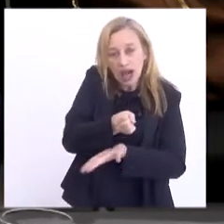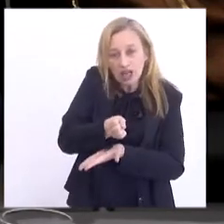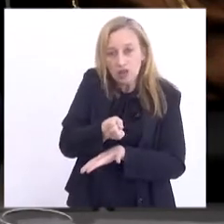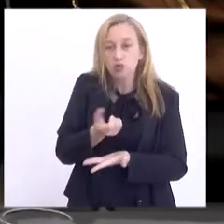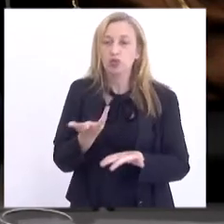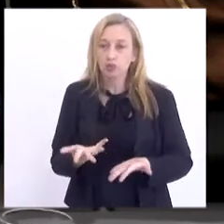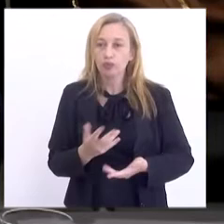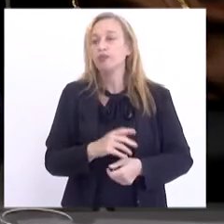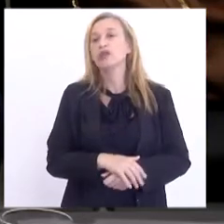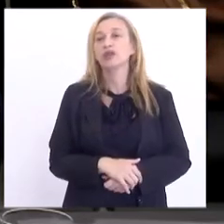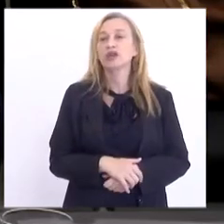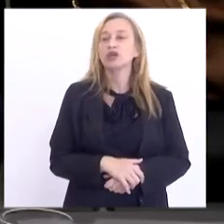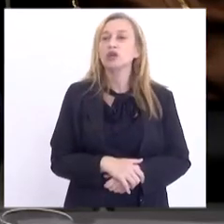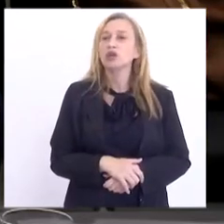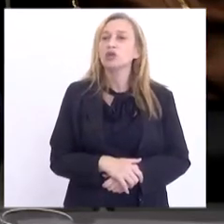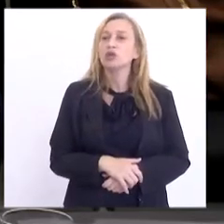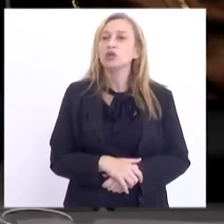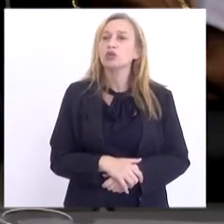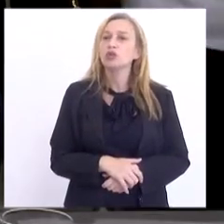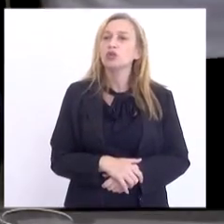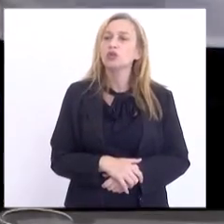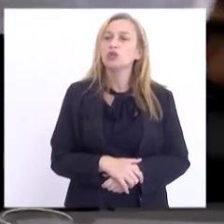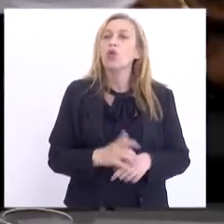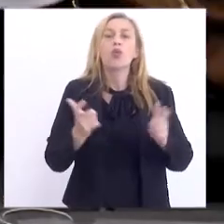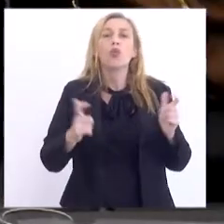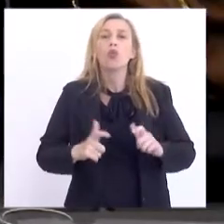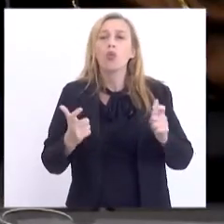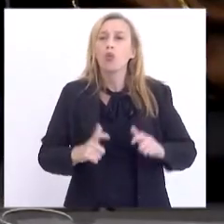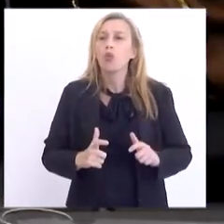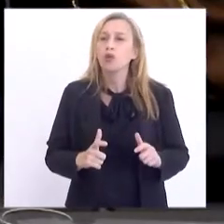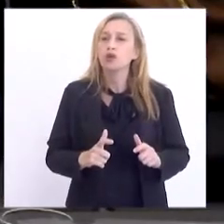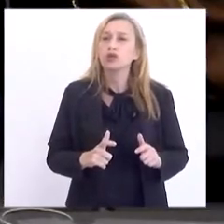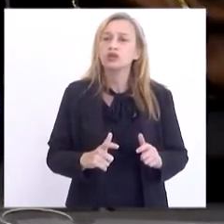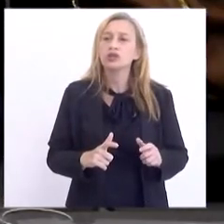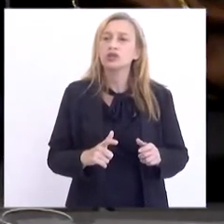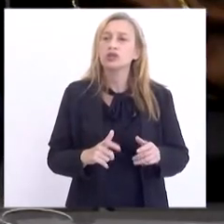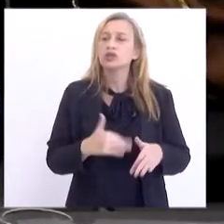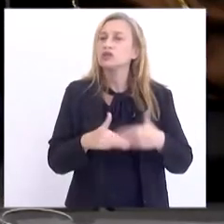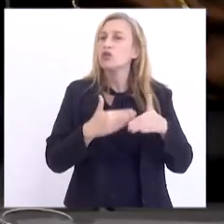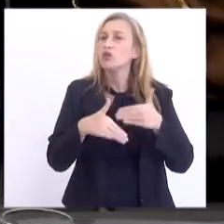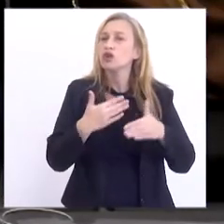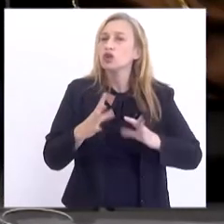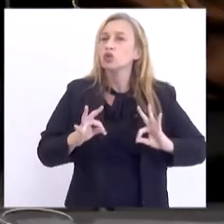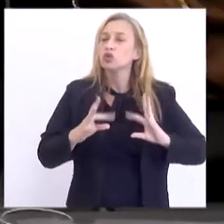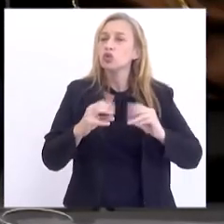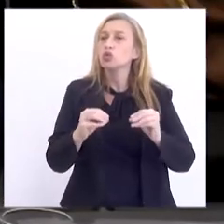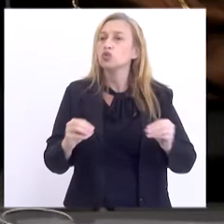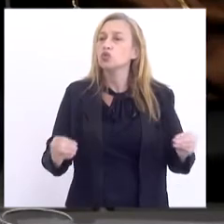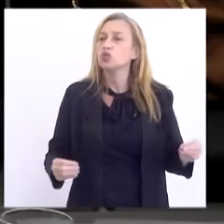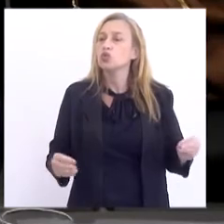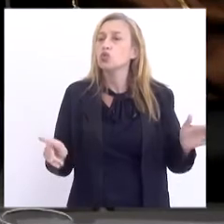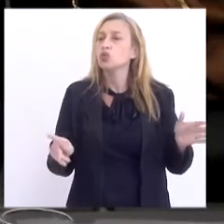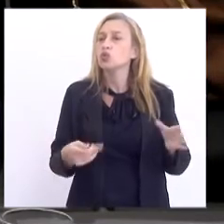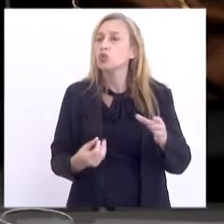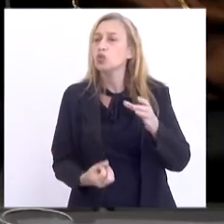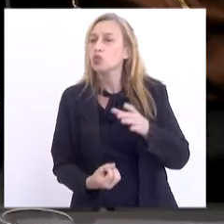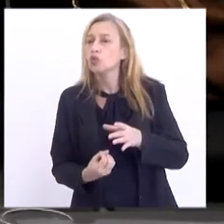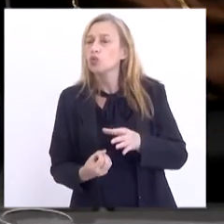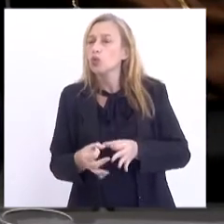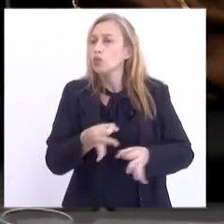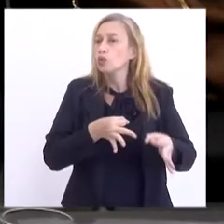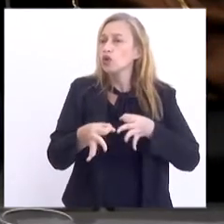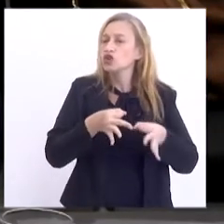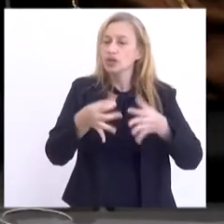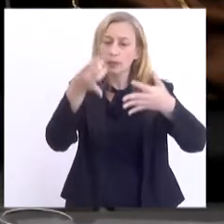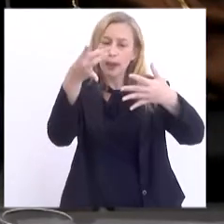básico é o estudo que o onde em cima dele será dizer e o projeto detalhamento do projeto